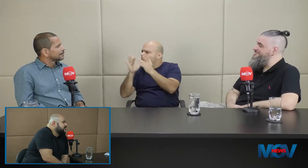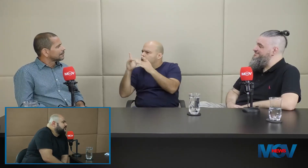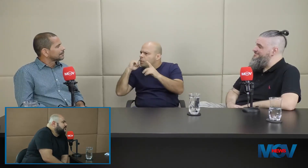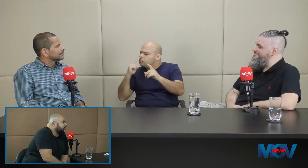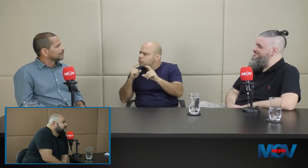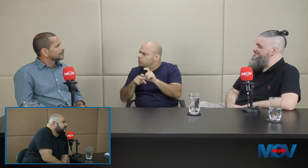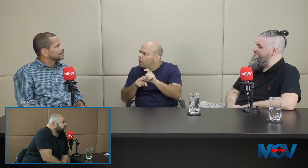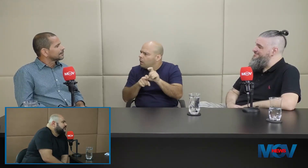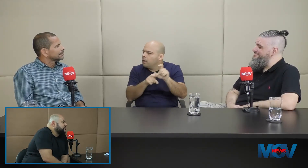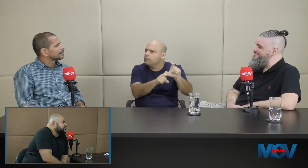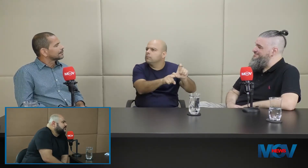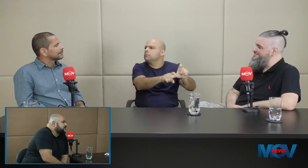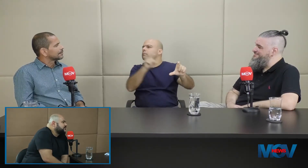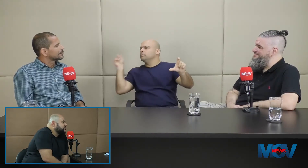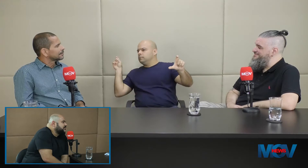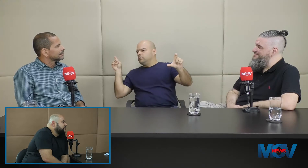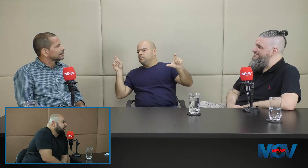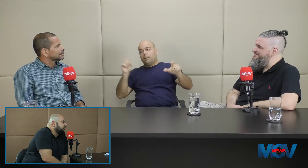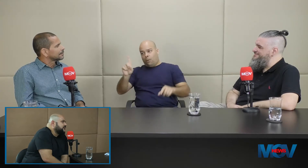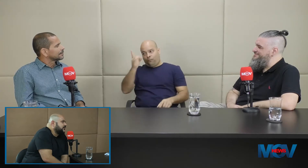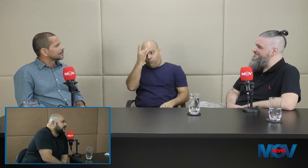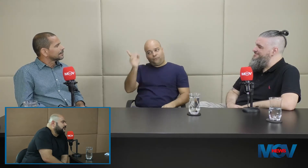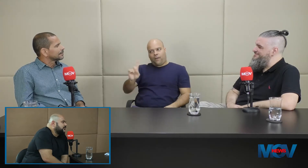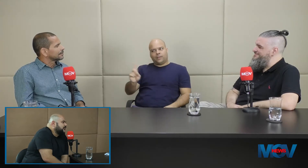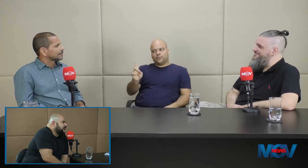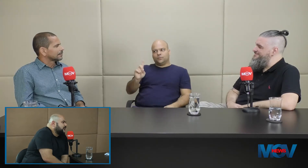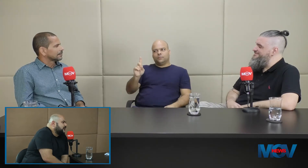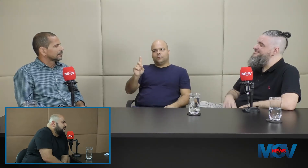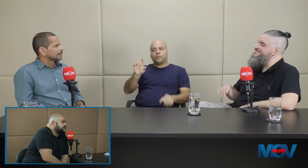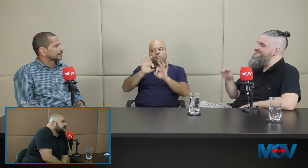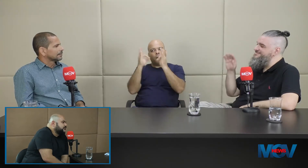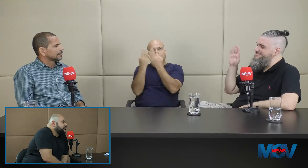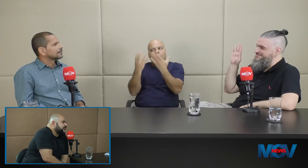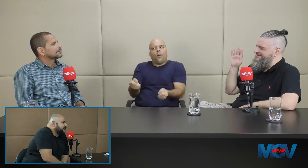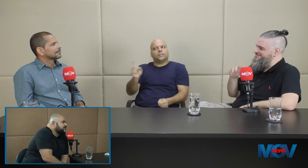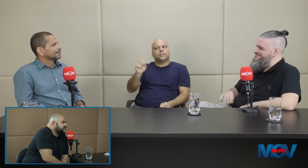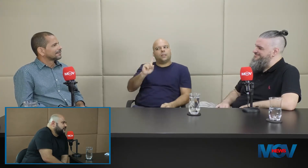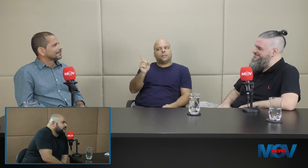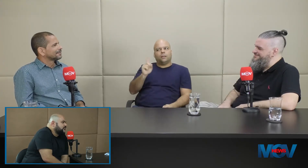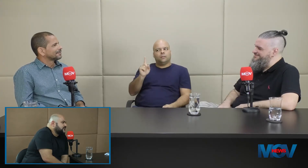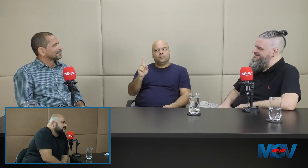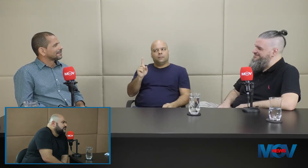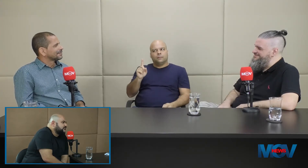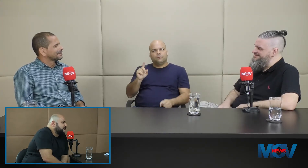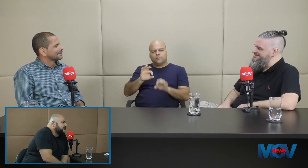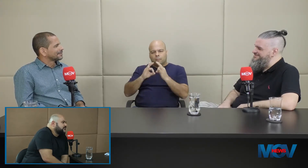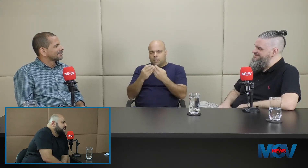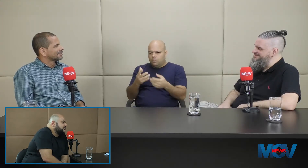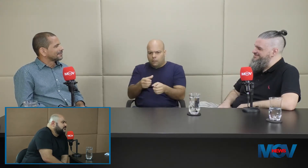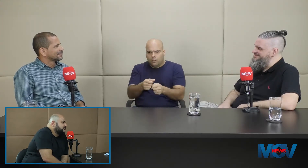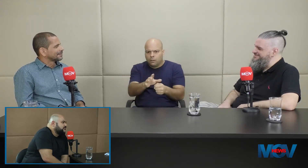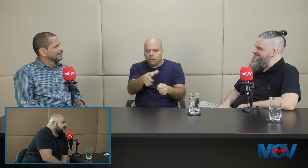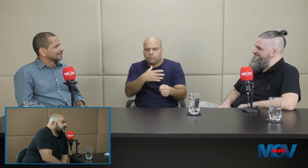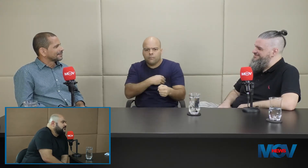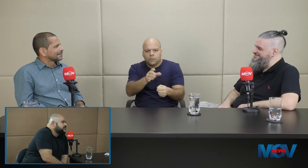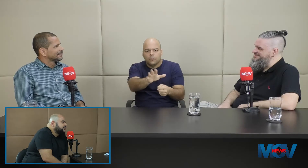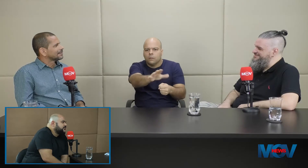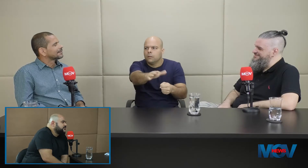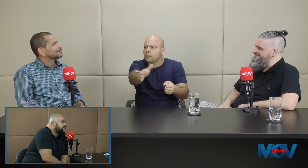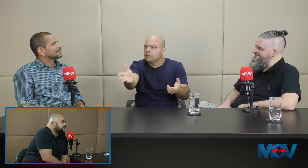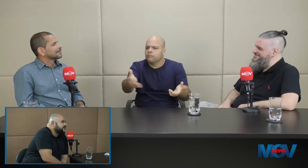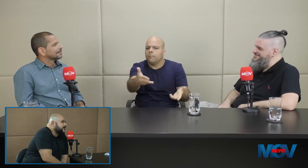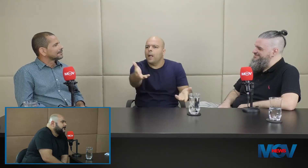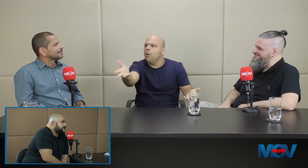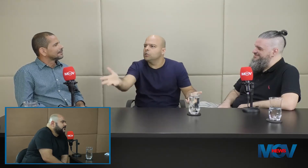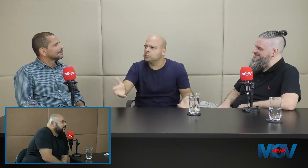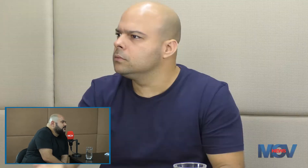eu precisava ir no médico e ia com a família, sempre. Não, isso não foi fácil, isso foi um processo que não foi fácil não, isso foi bem